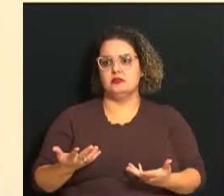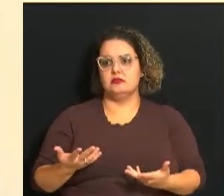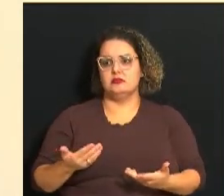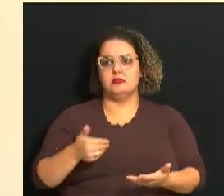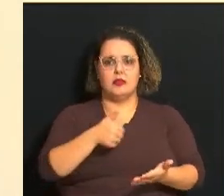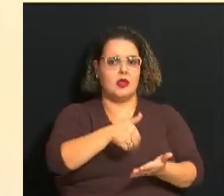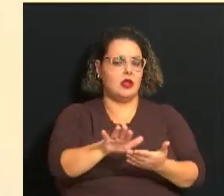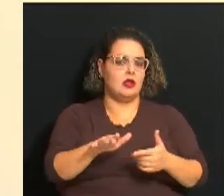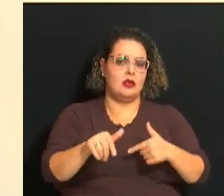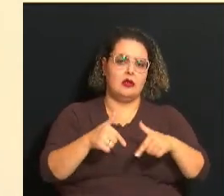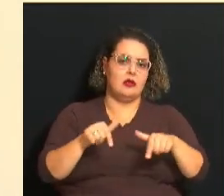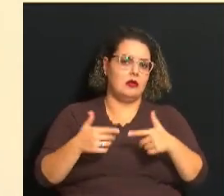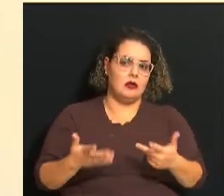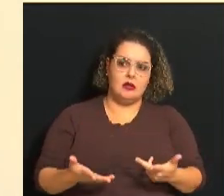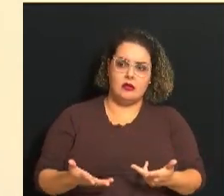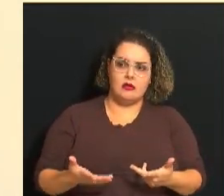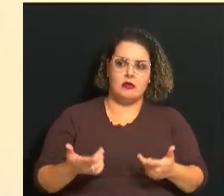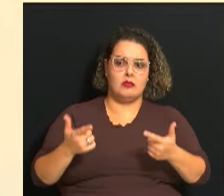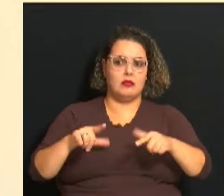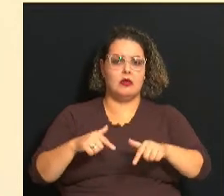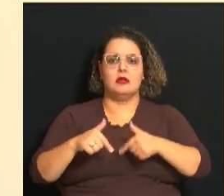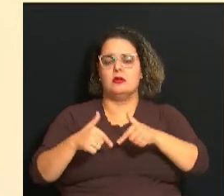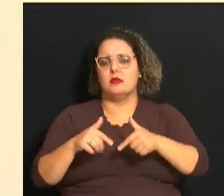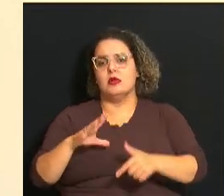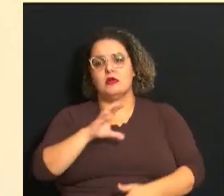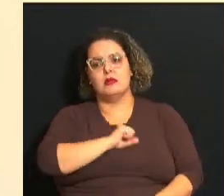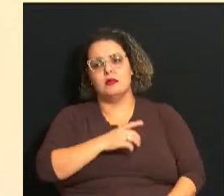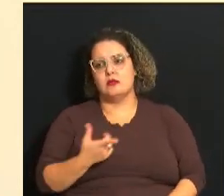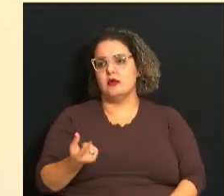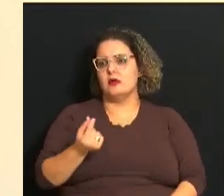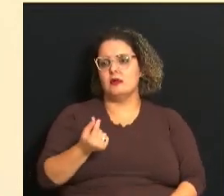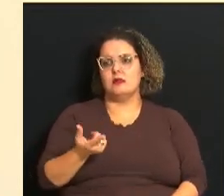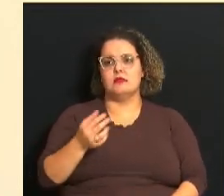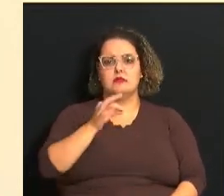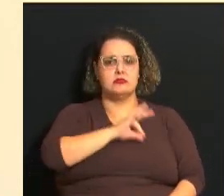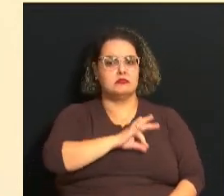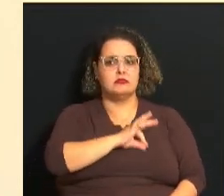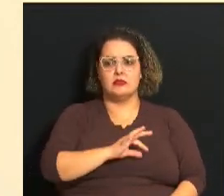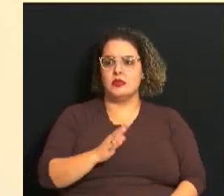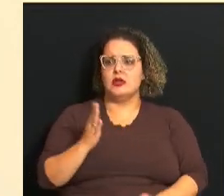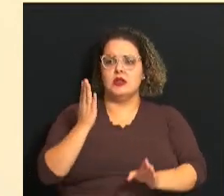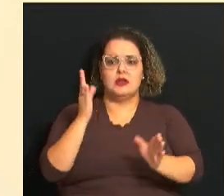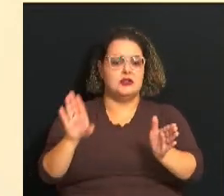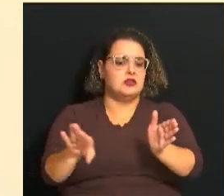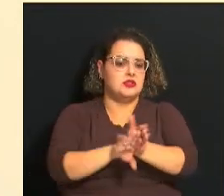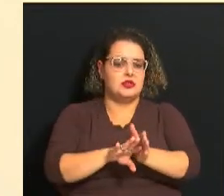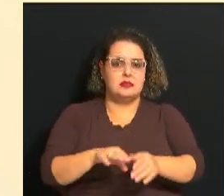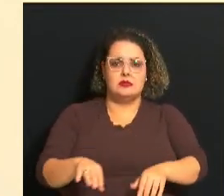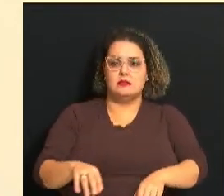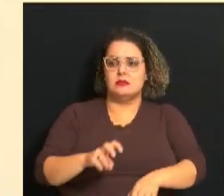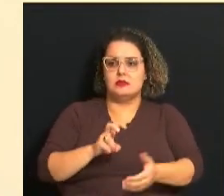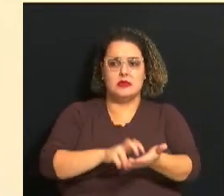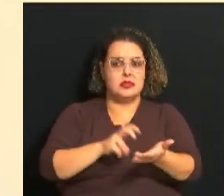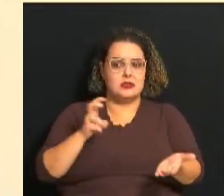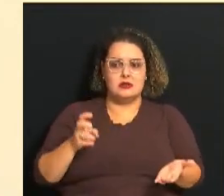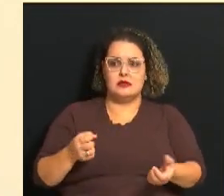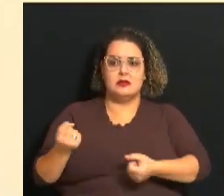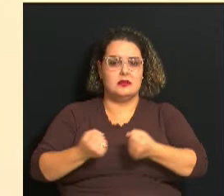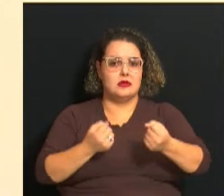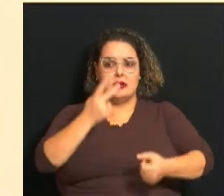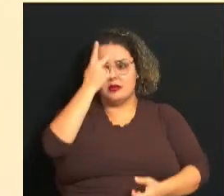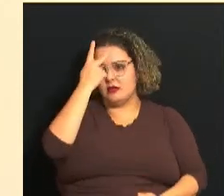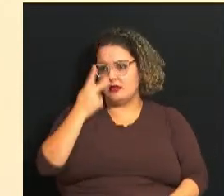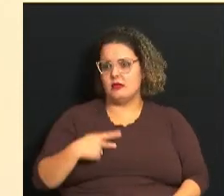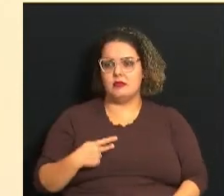lugar que ele gostava de trabalhar em prejuízos financeiros netinha chegar mais cedo para não encontrar ninguém no vestiário foi foi de carro próprio para não